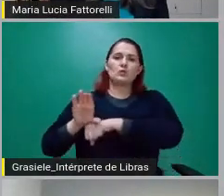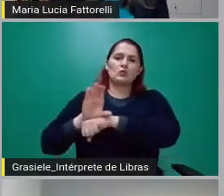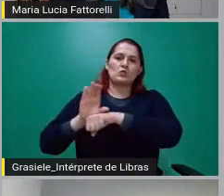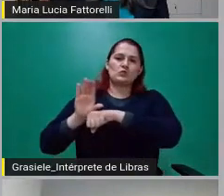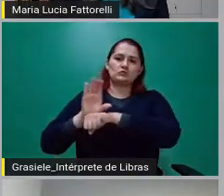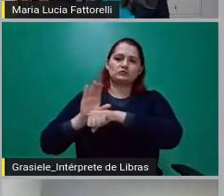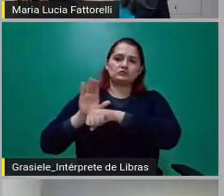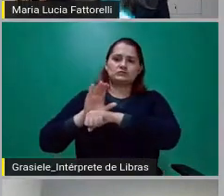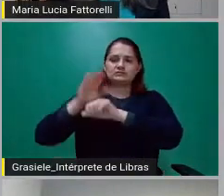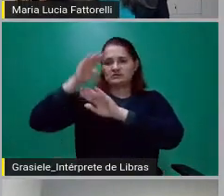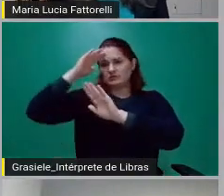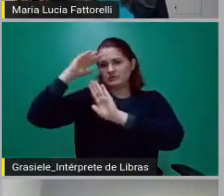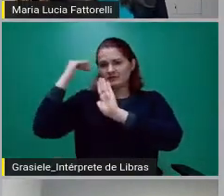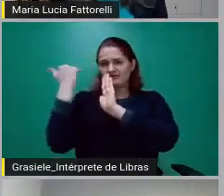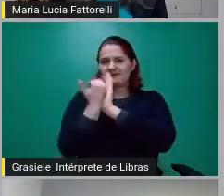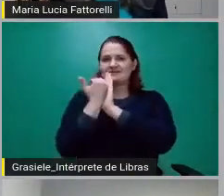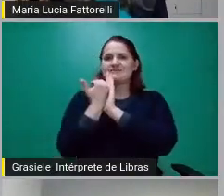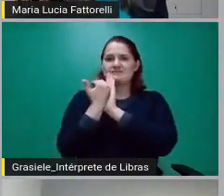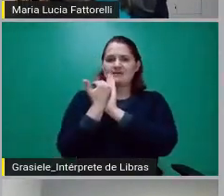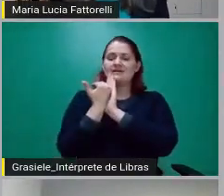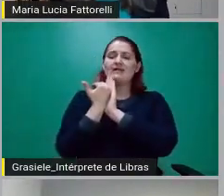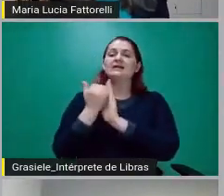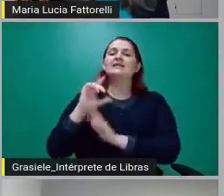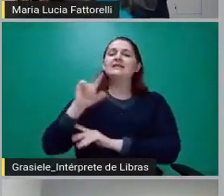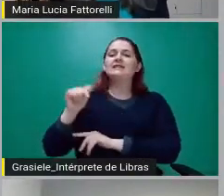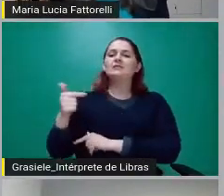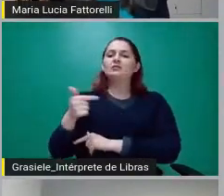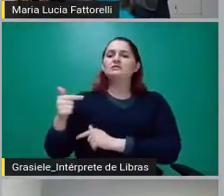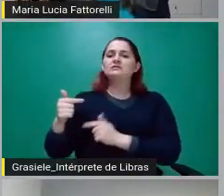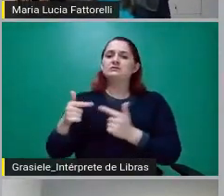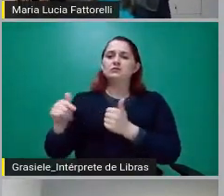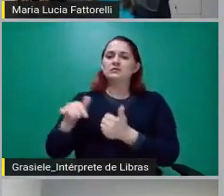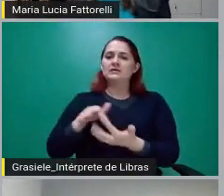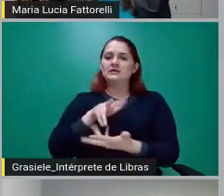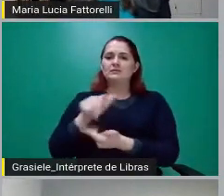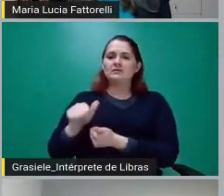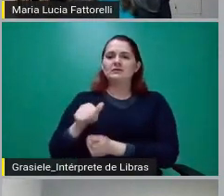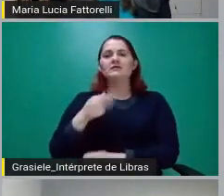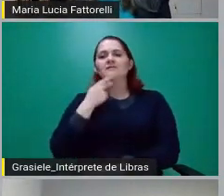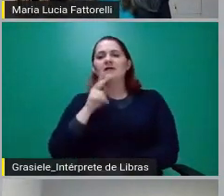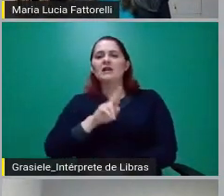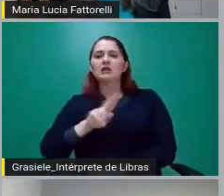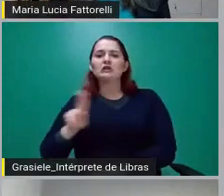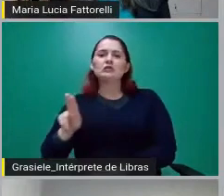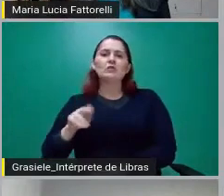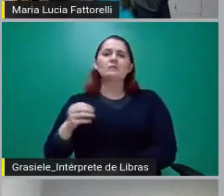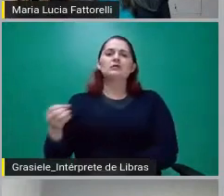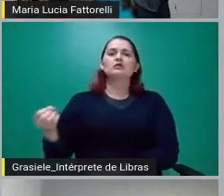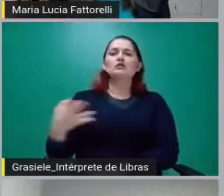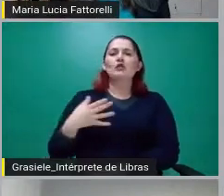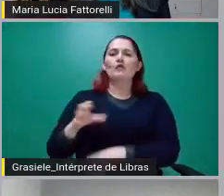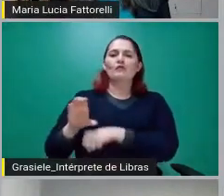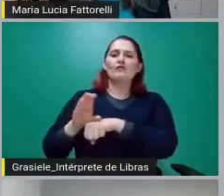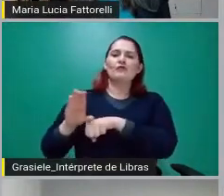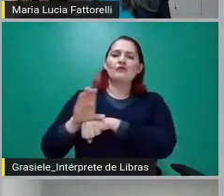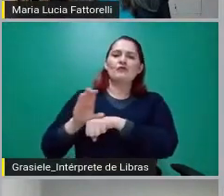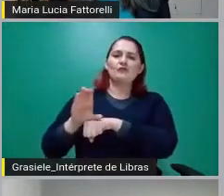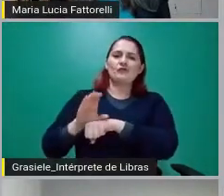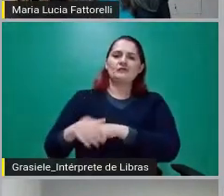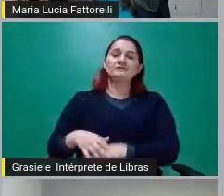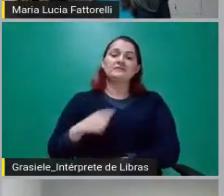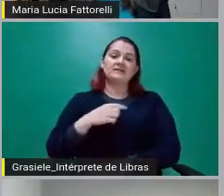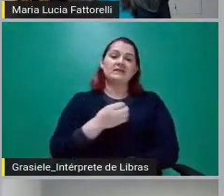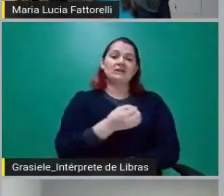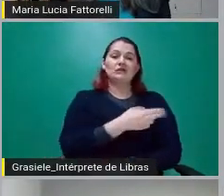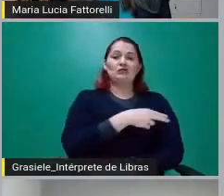constitucionalismo contemporâneo do pós-guerra, alguns denominam de neoconstitucionalismo, e como tem neoliberalismo,